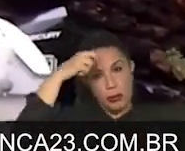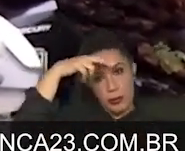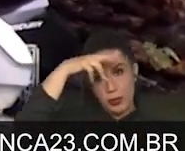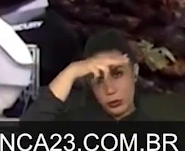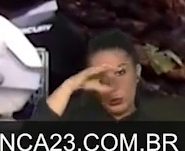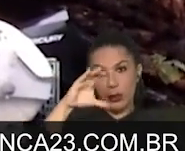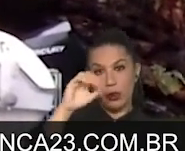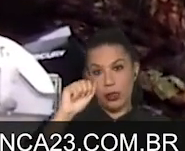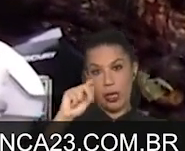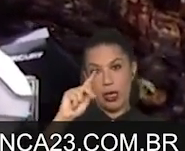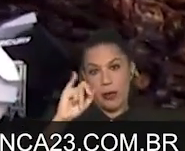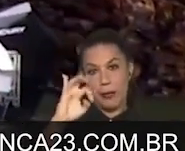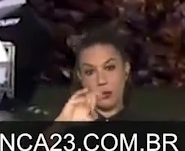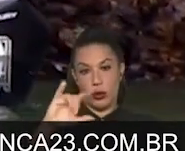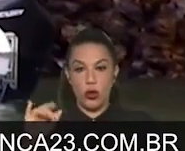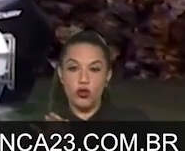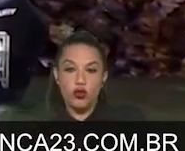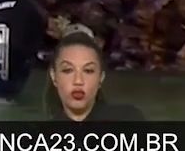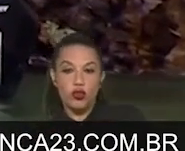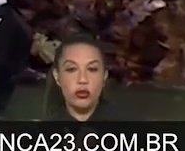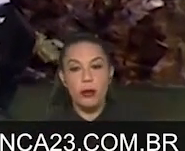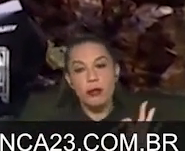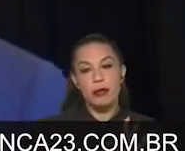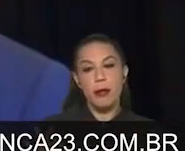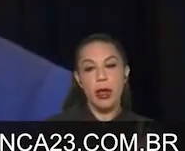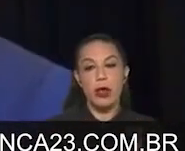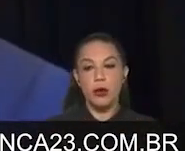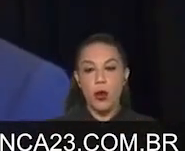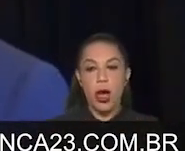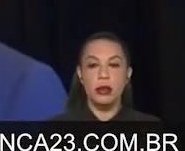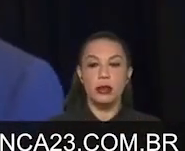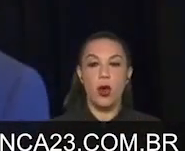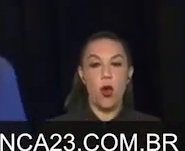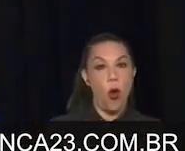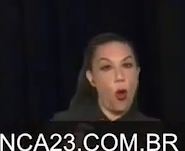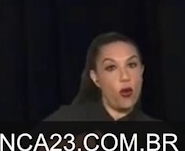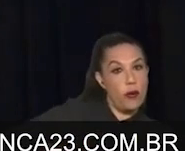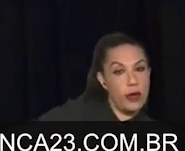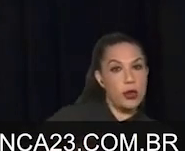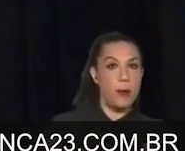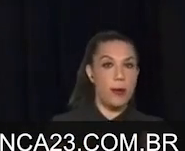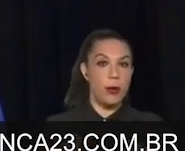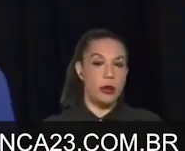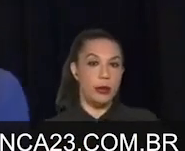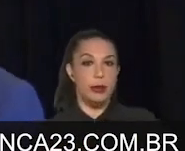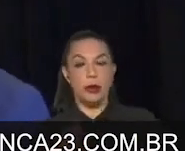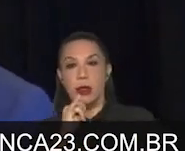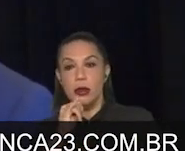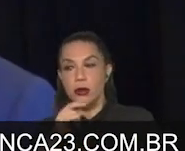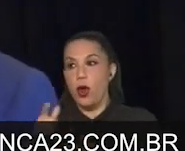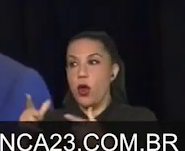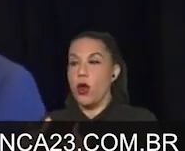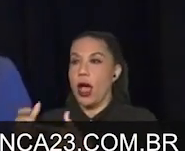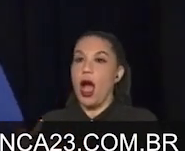Capitólio realizaram estudos de estabilidade e montaram um plano de ação. Esse convênio vai nos possibilitar fazer a contenção de algumas